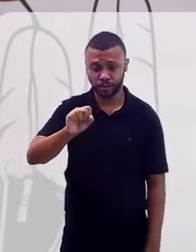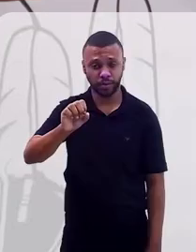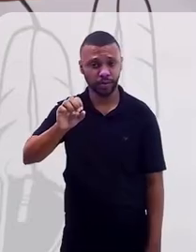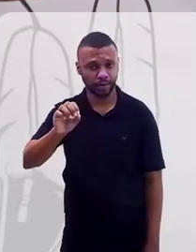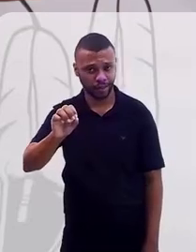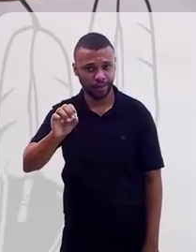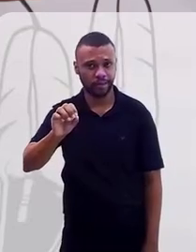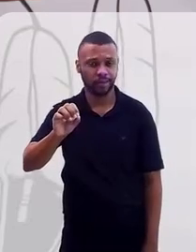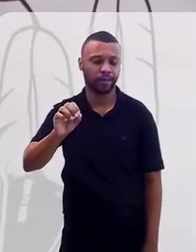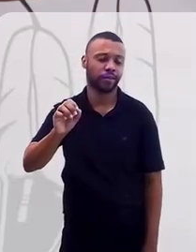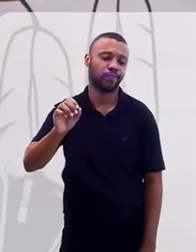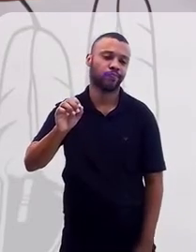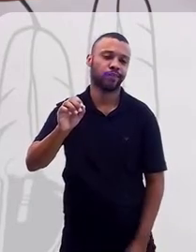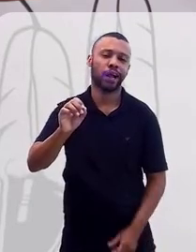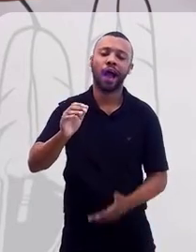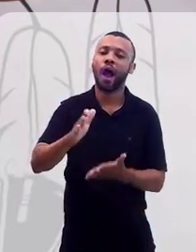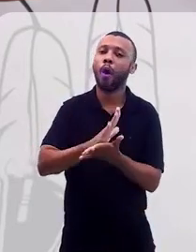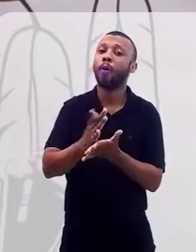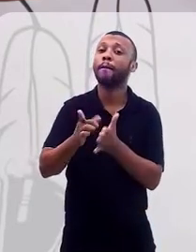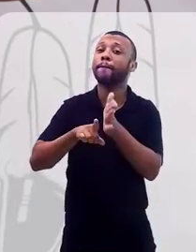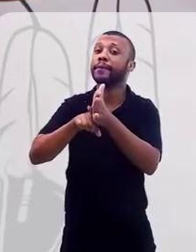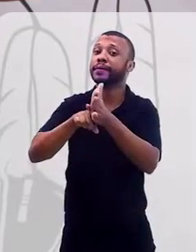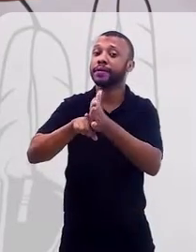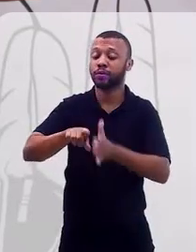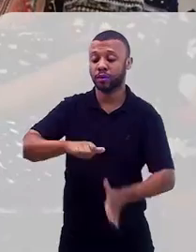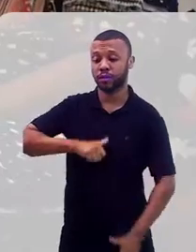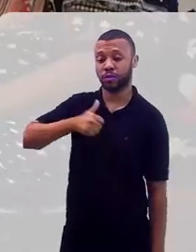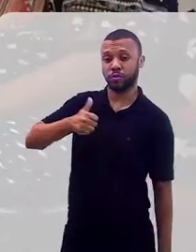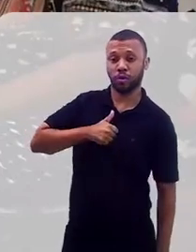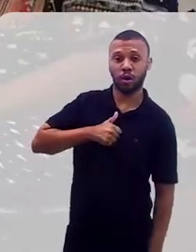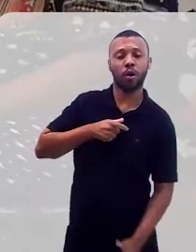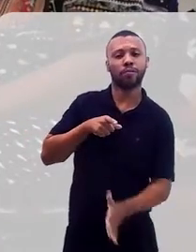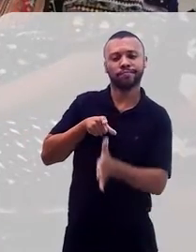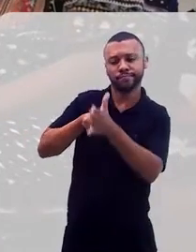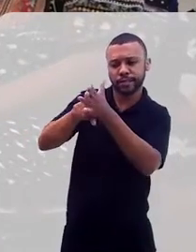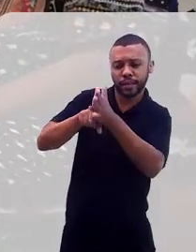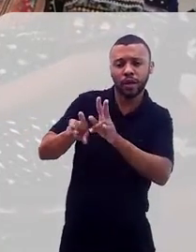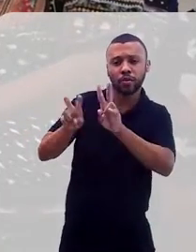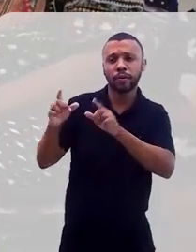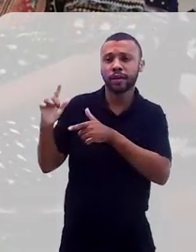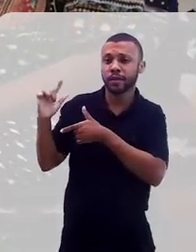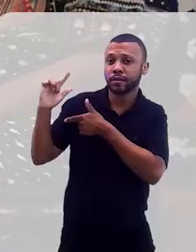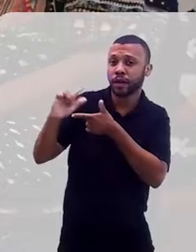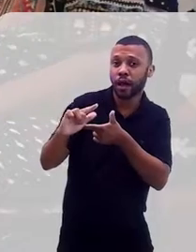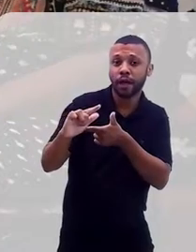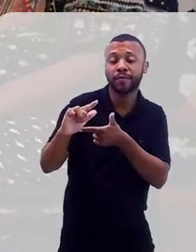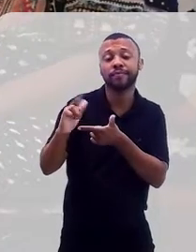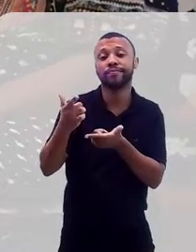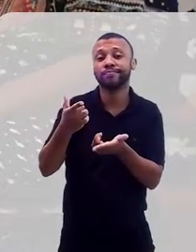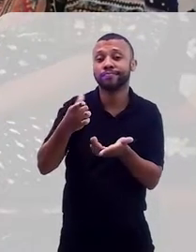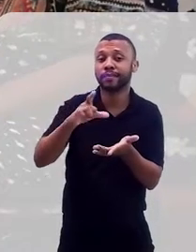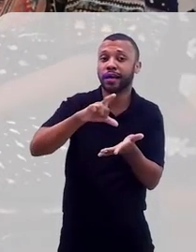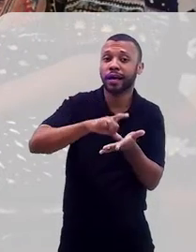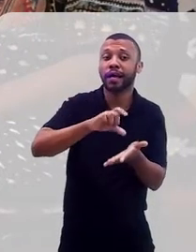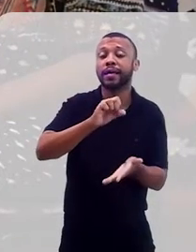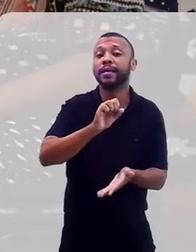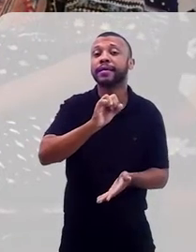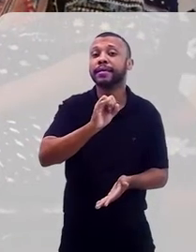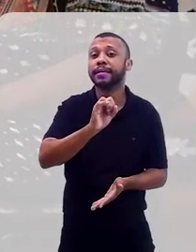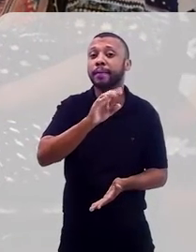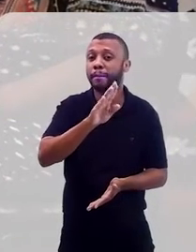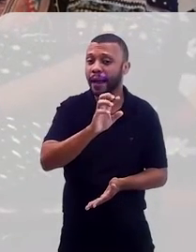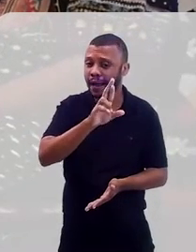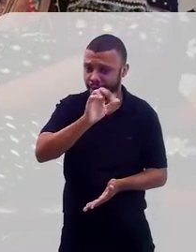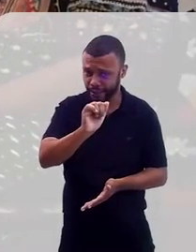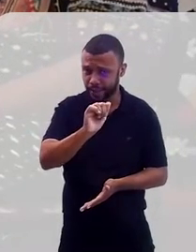começaram a pesquisar muito sobre essas tradições e na Sibéria uma língua